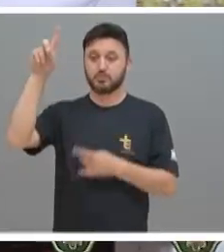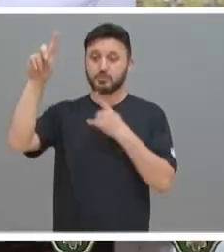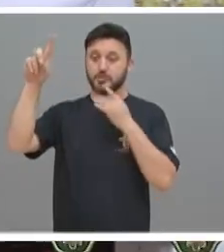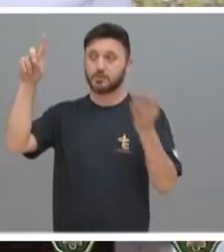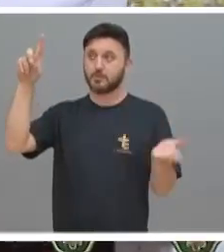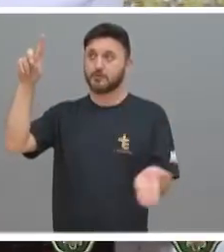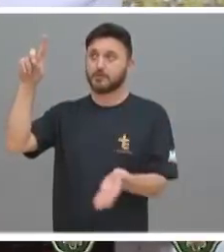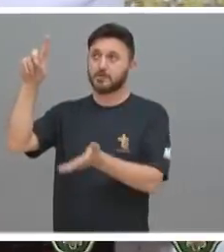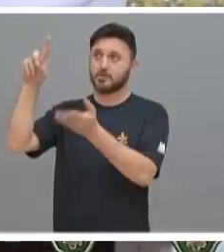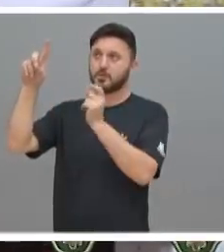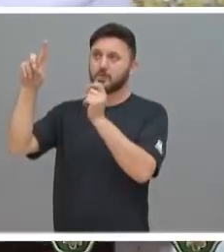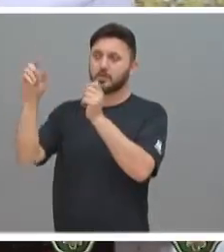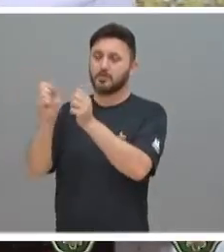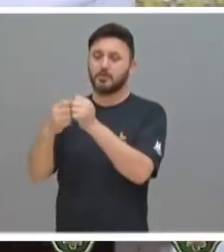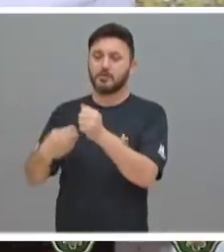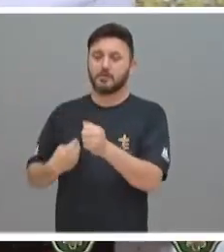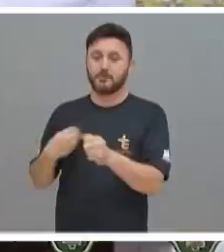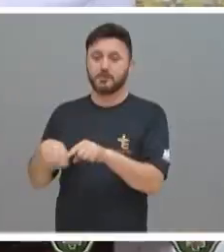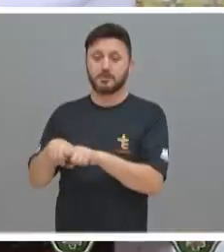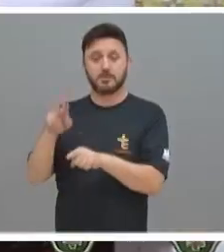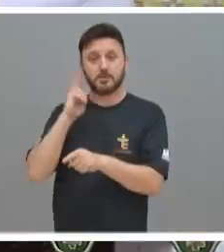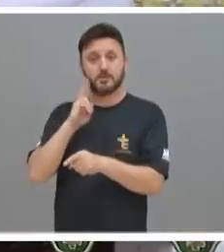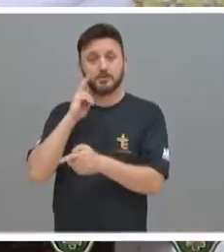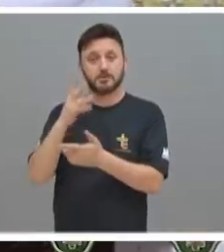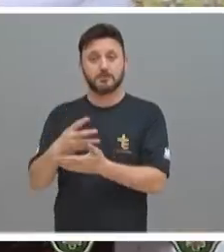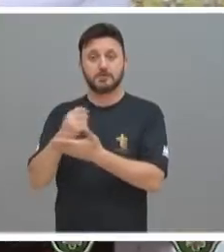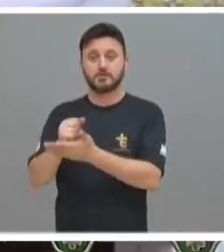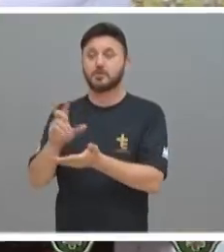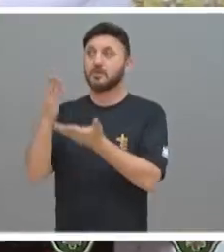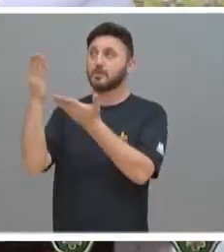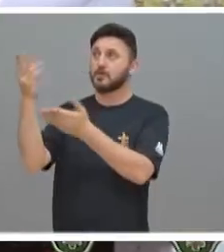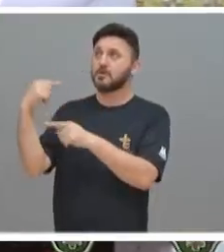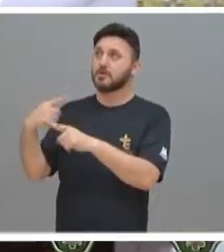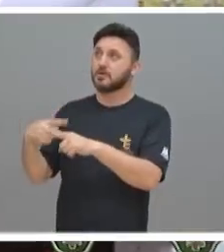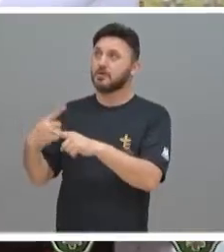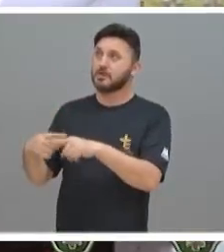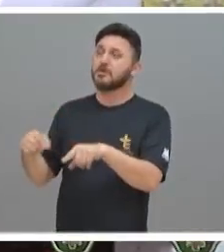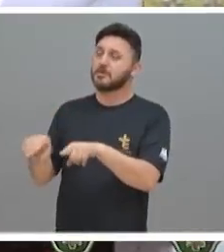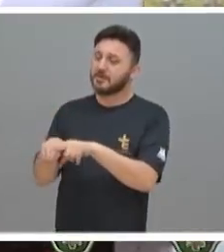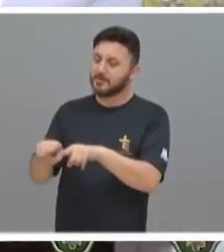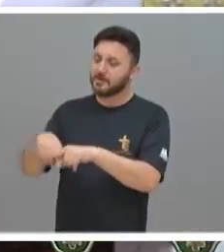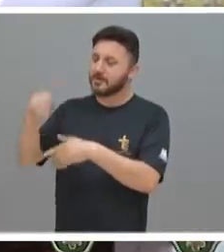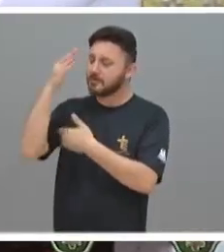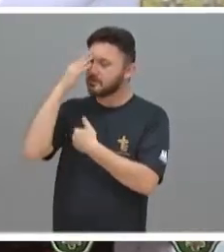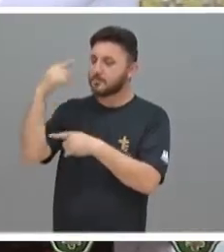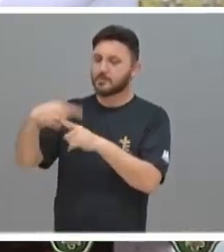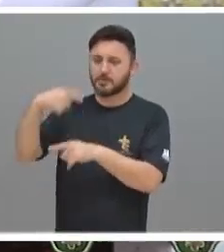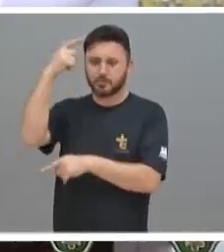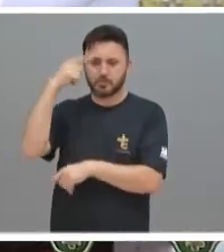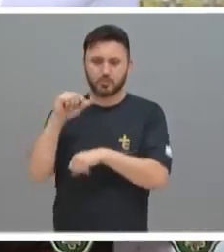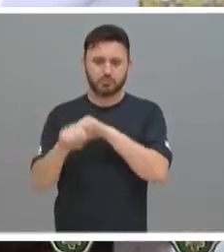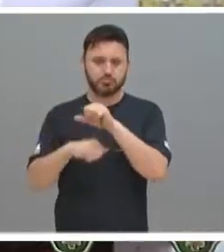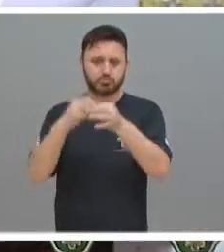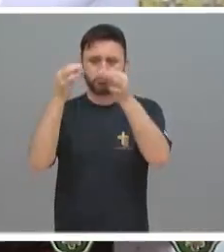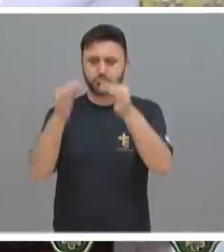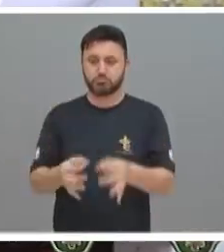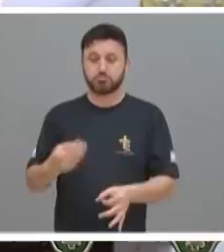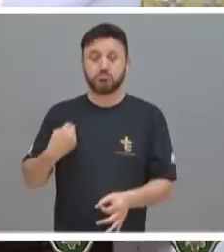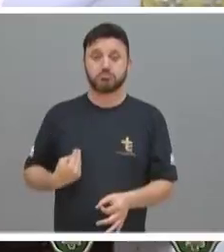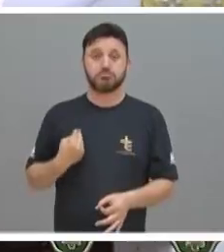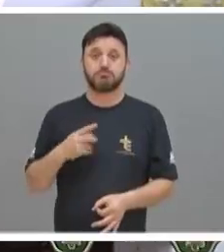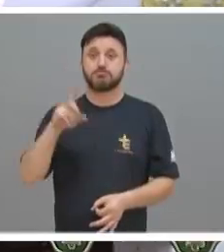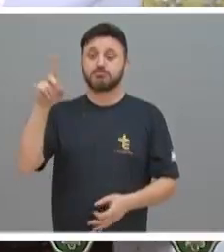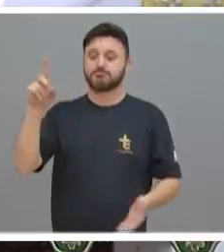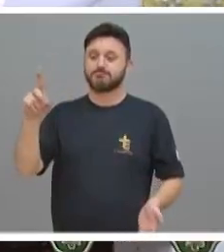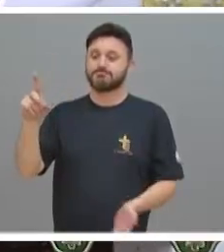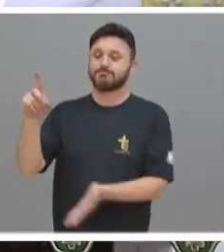vos oferecemos, ó Pai, o pão da vida e o cálice da salvação, e vos agradecemos porque nos tornastes dignos de estar aqui na